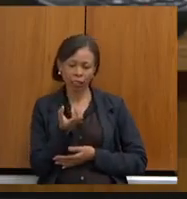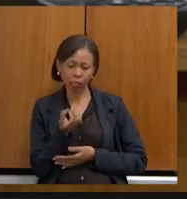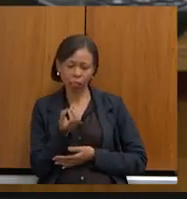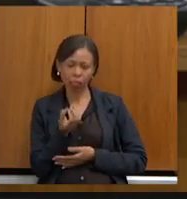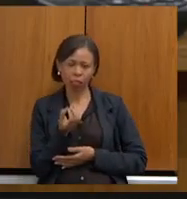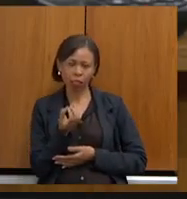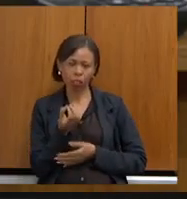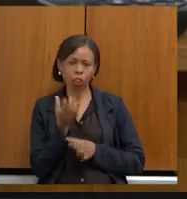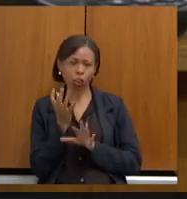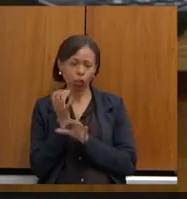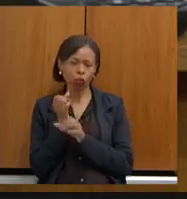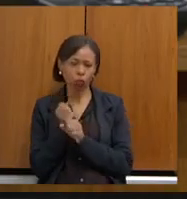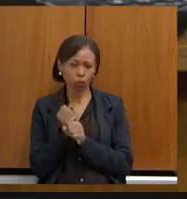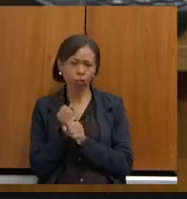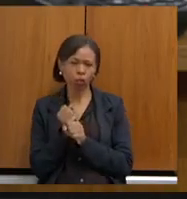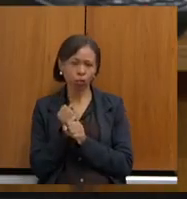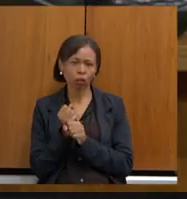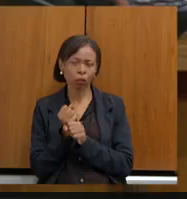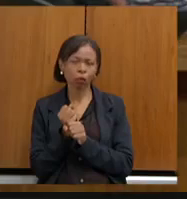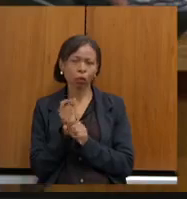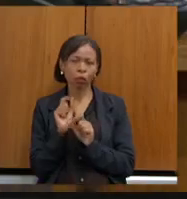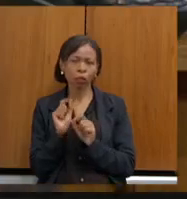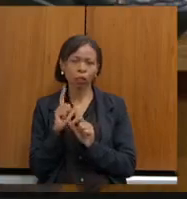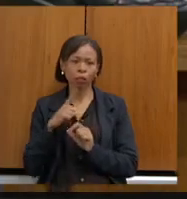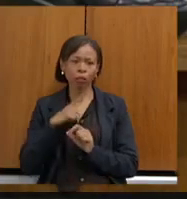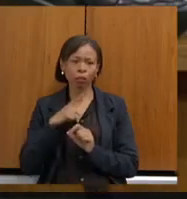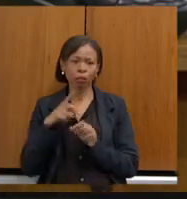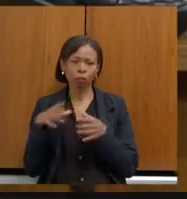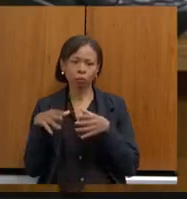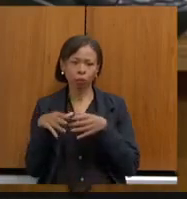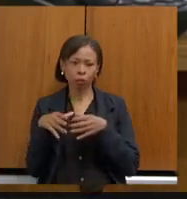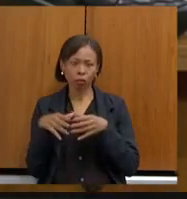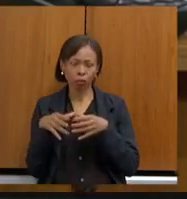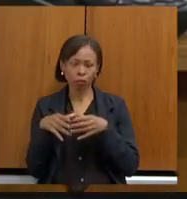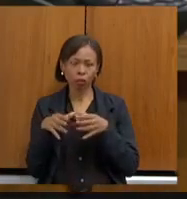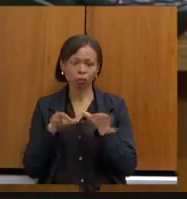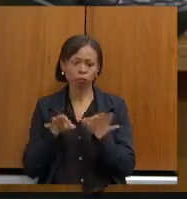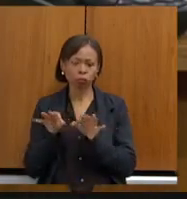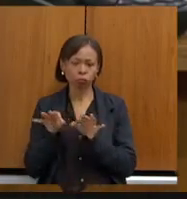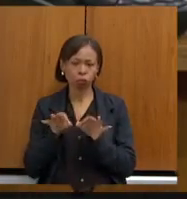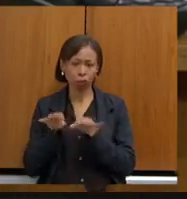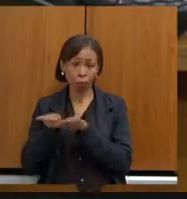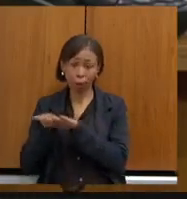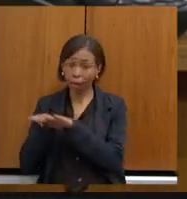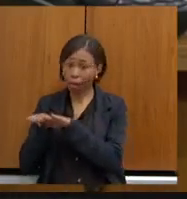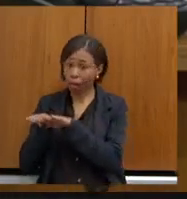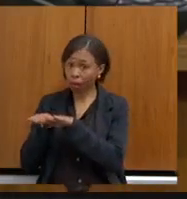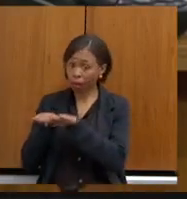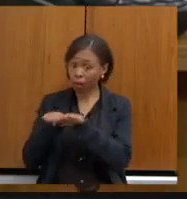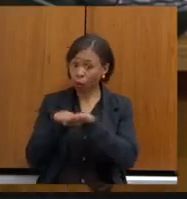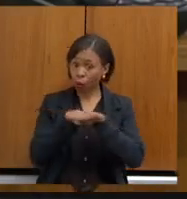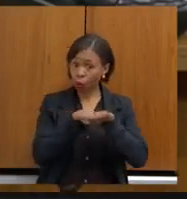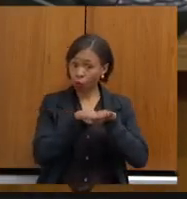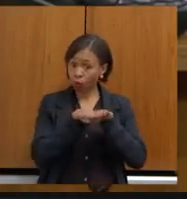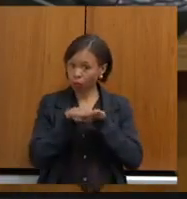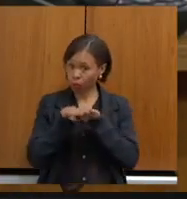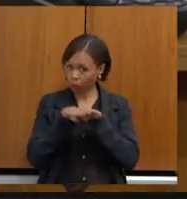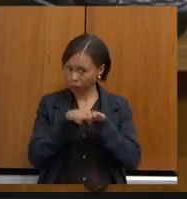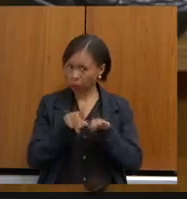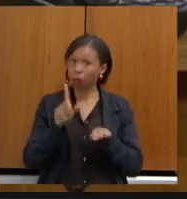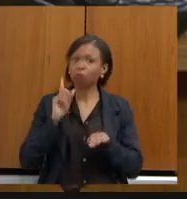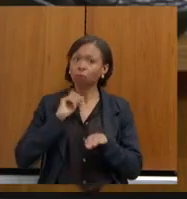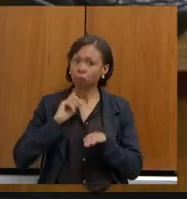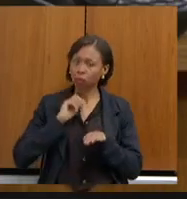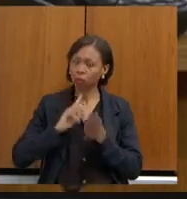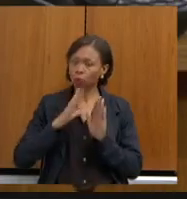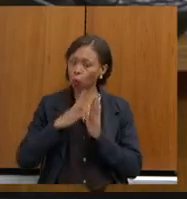final de Junho que tem uma equipe tratando do modelo de uma padronização para o estado para que a gente adote o melhor